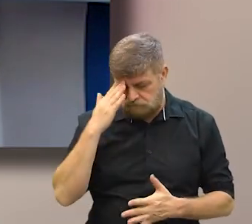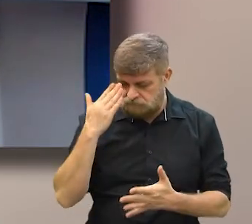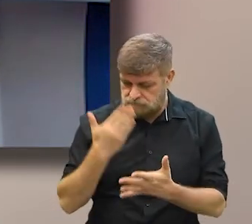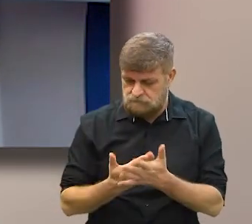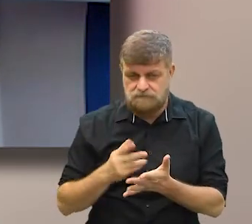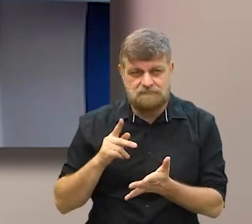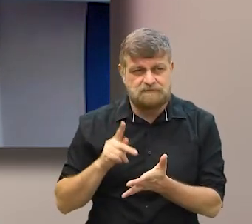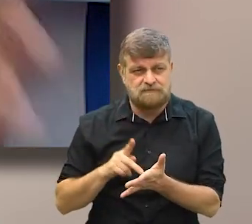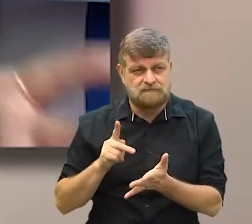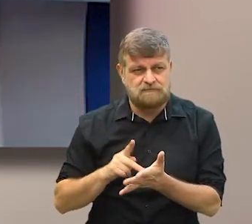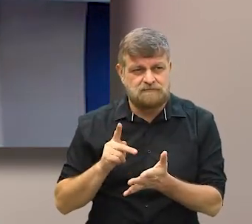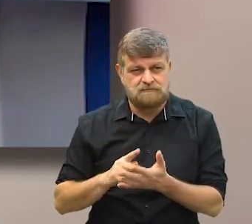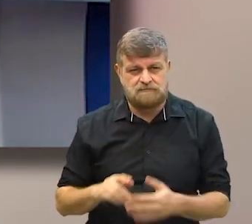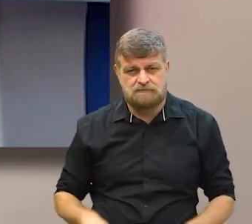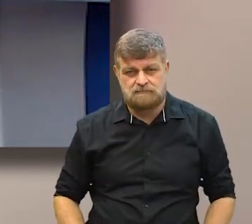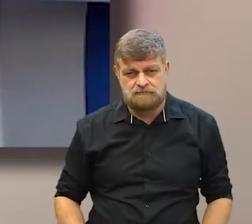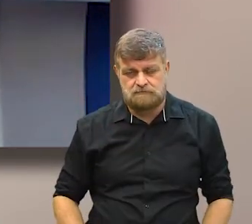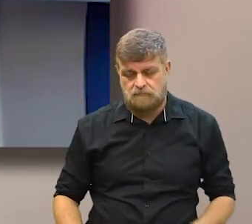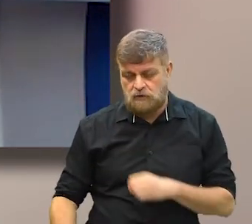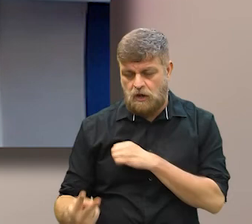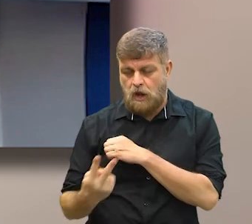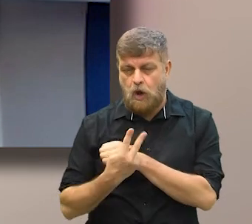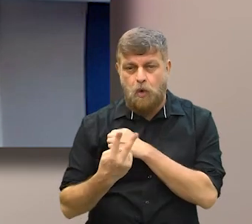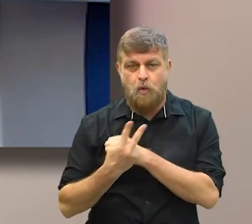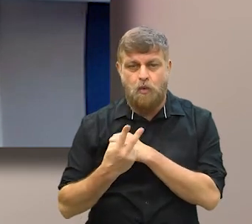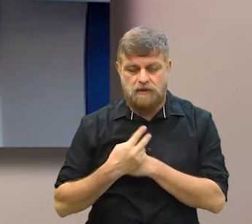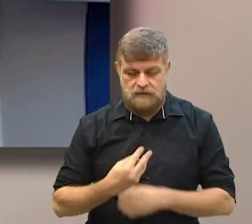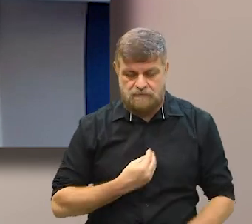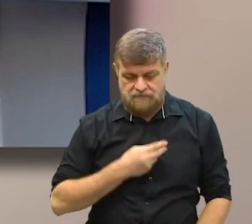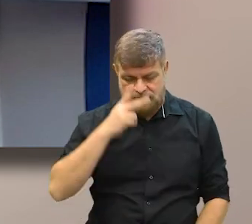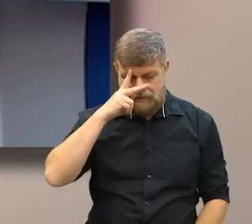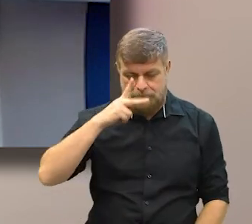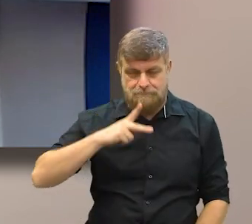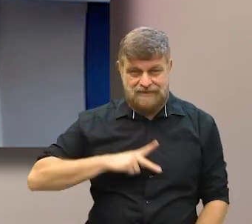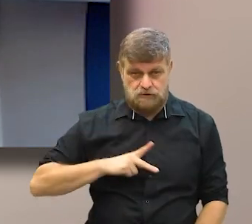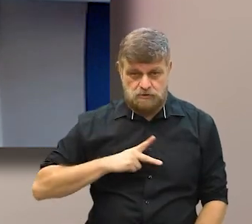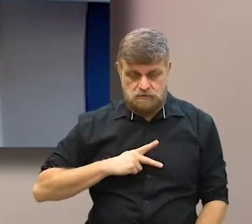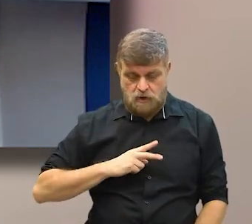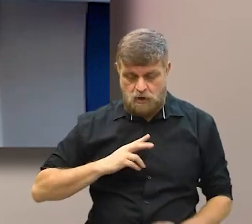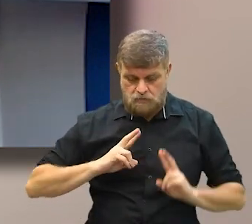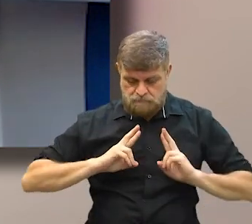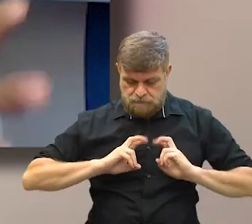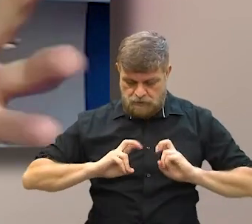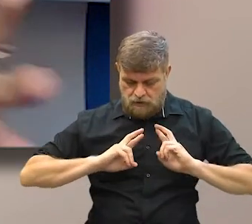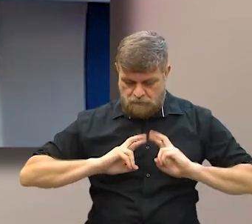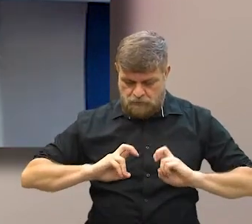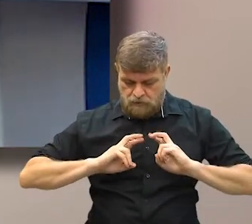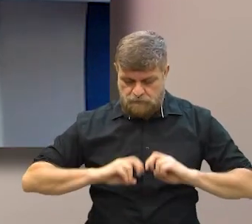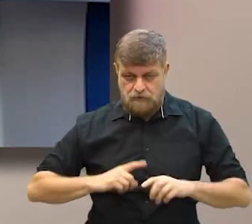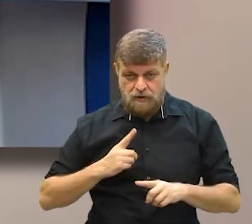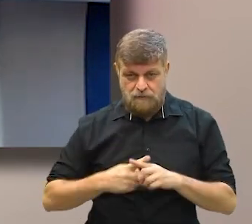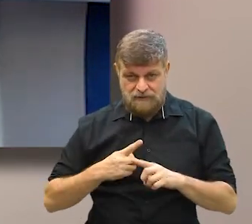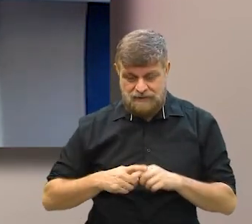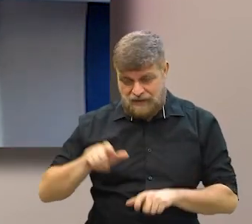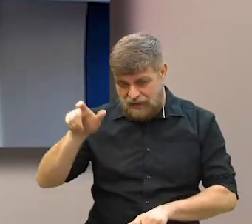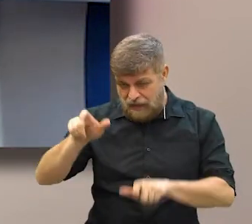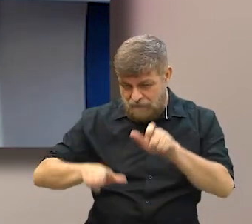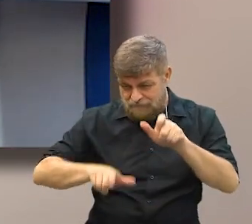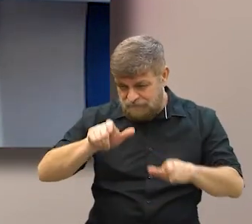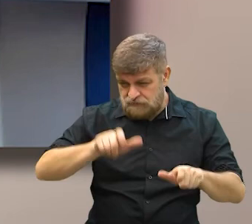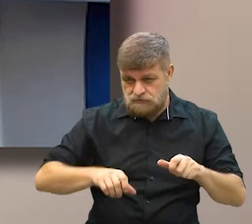certeza, é cuida do teu autoconhecimento. Porque, às vezes, a pessoa,